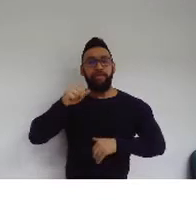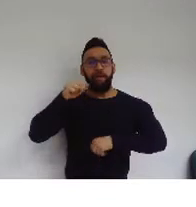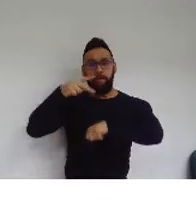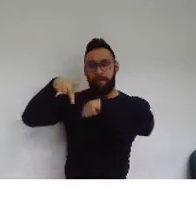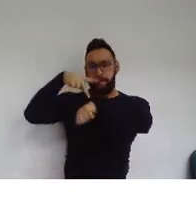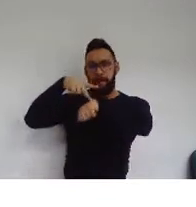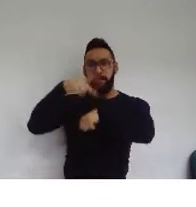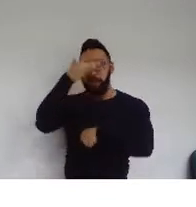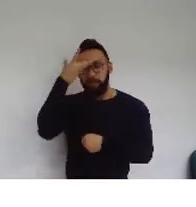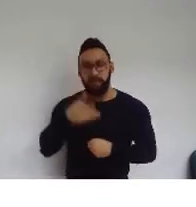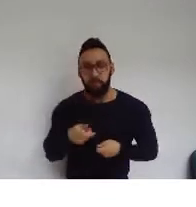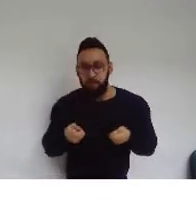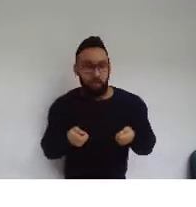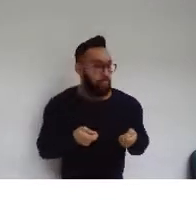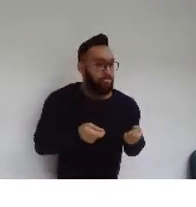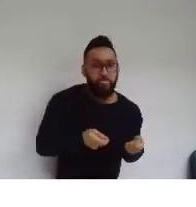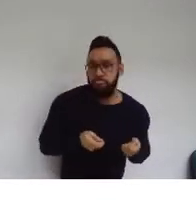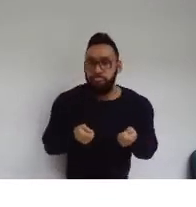por